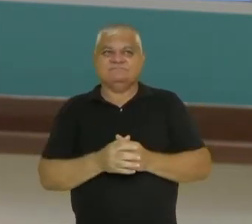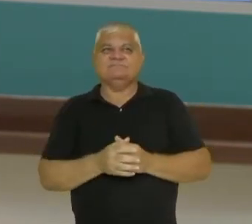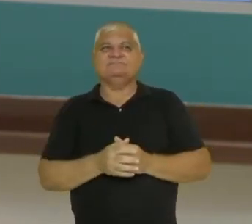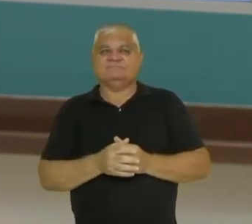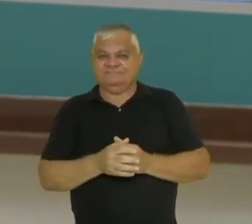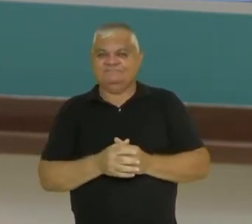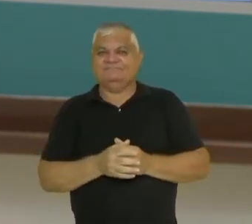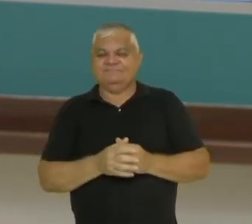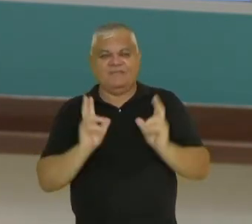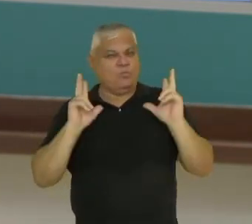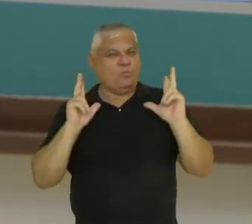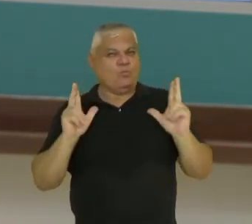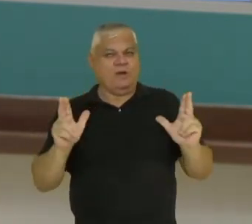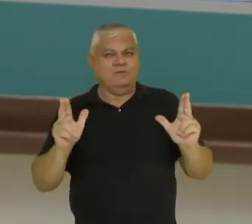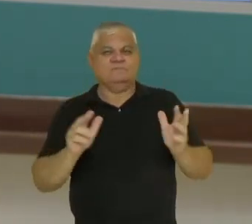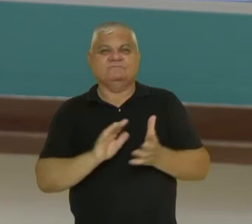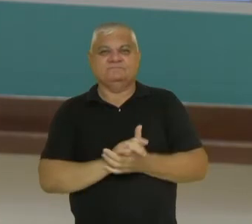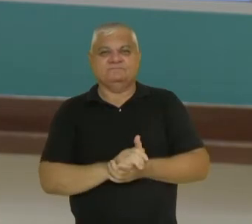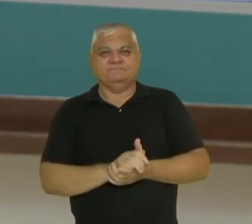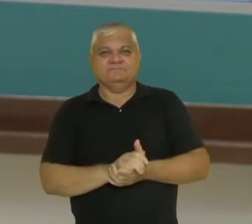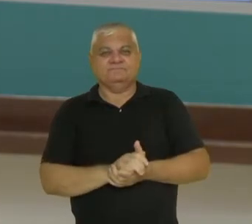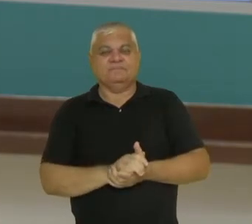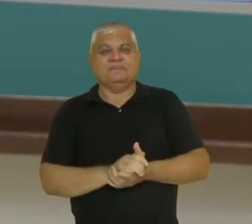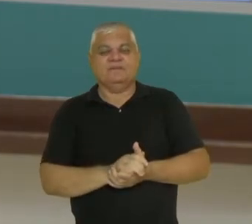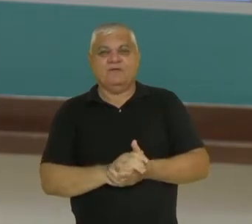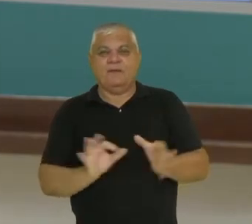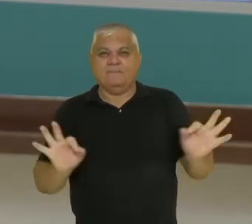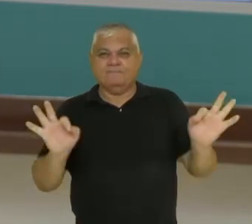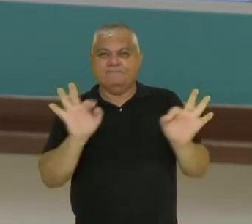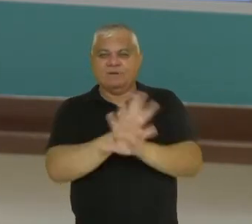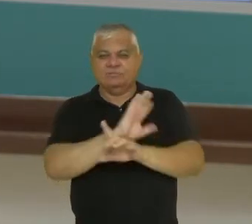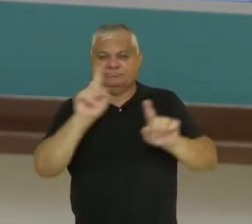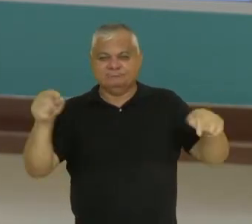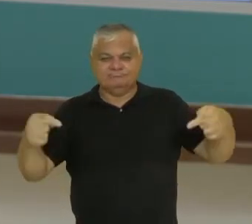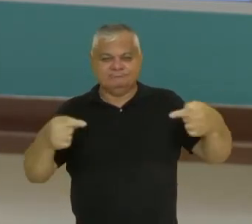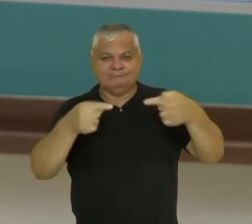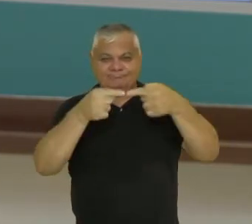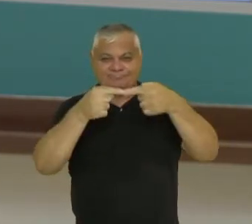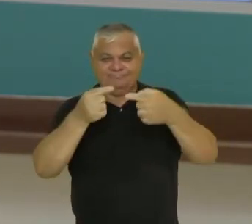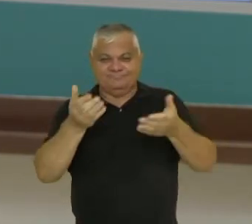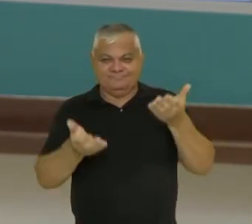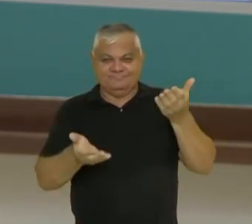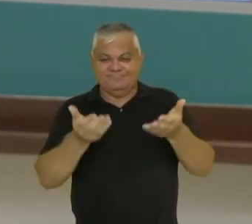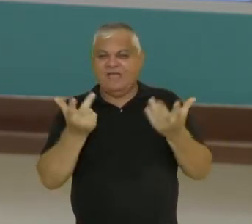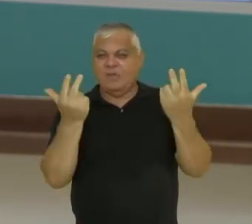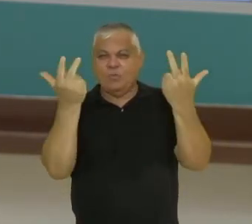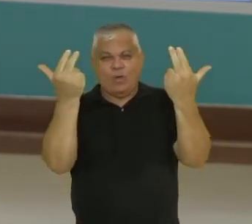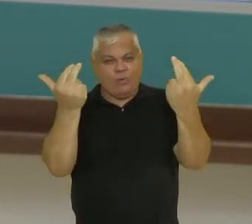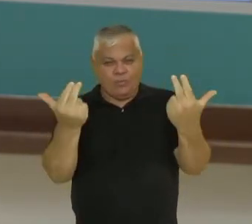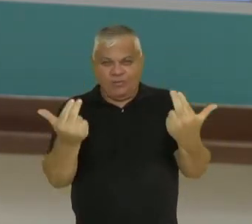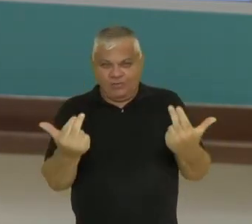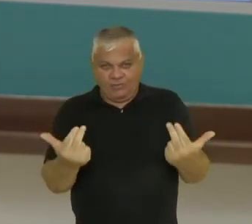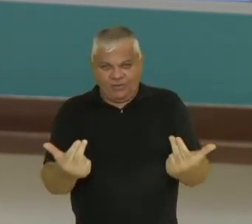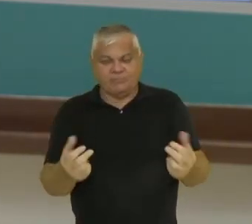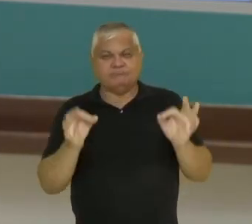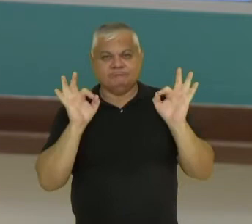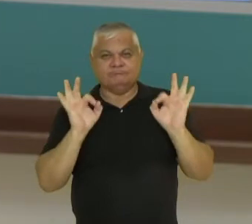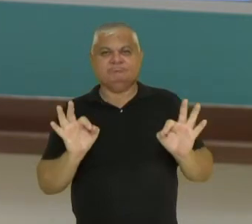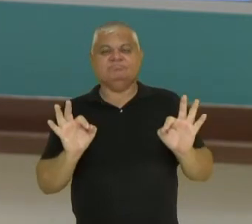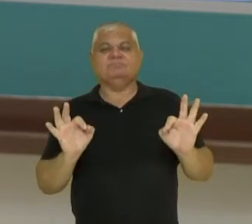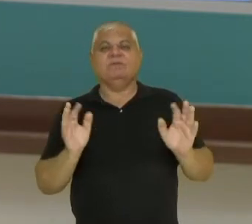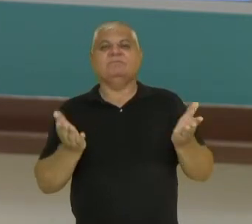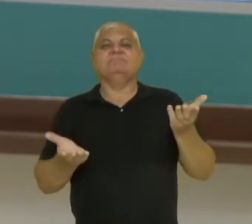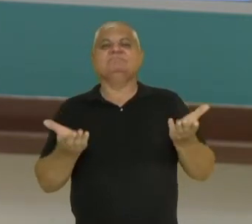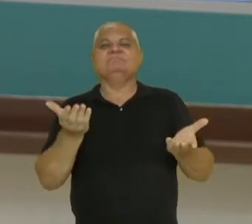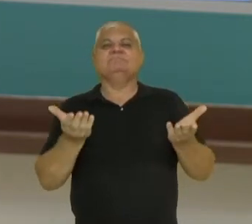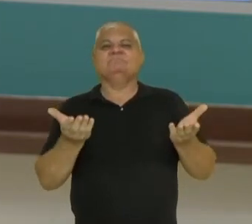mais 5 do outro lado, 17. Agora sim, a nossa equação está balanceada. Tenho a mesma quantidade iguais